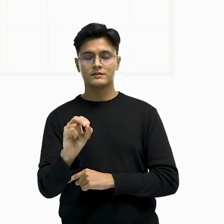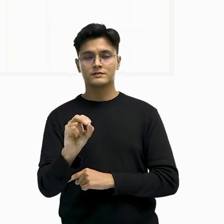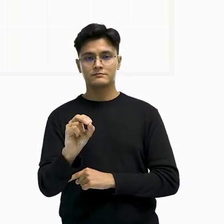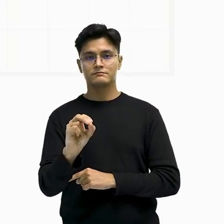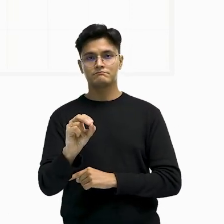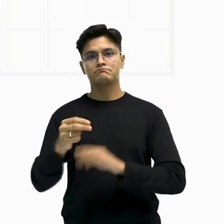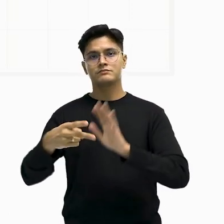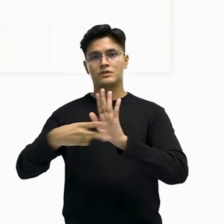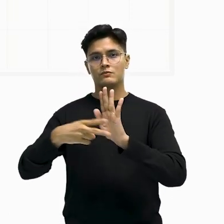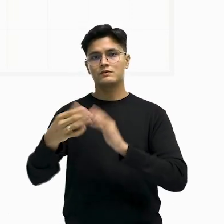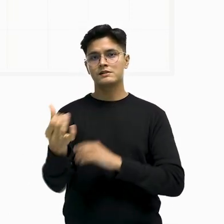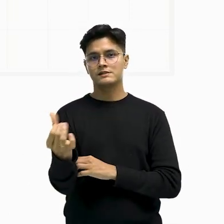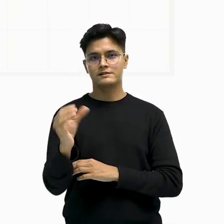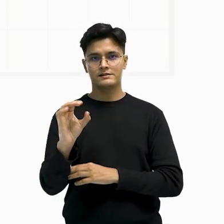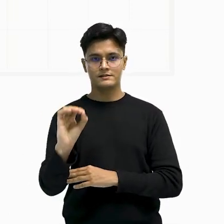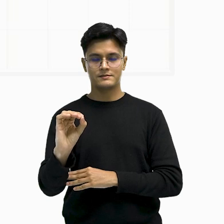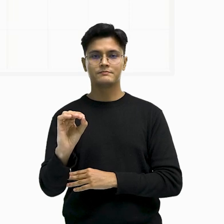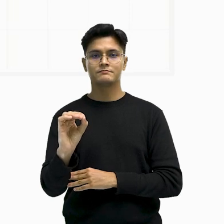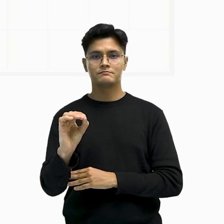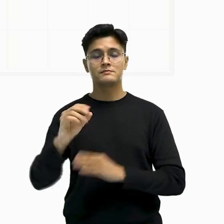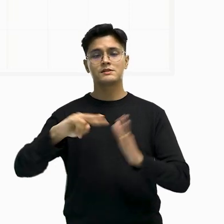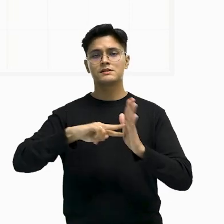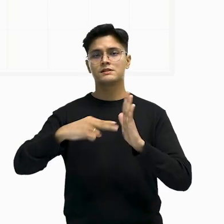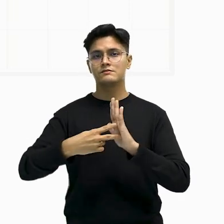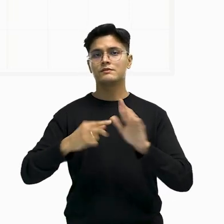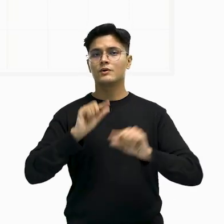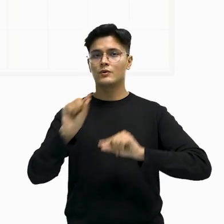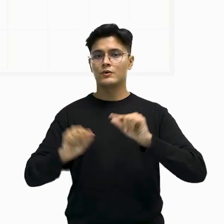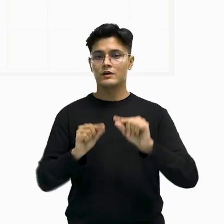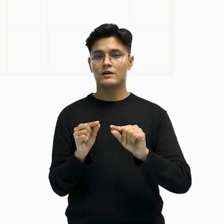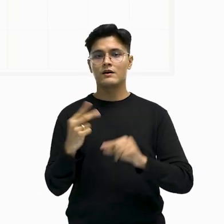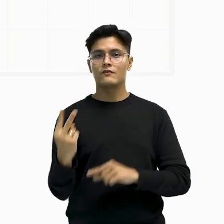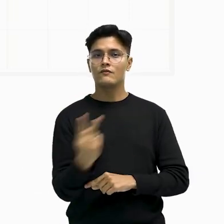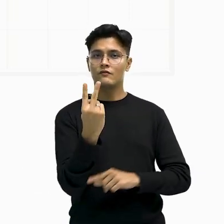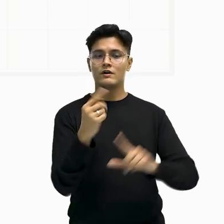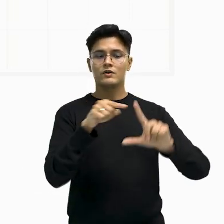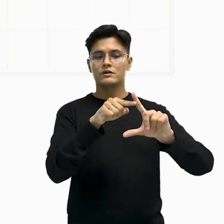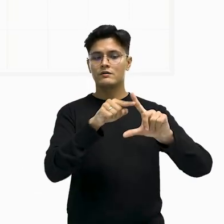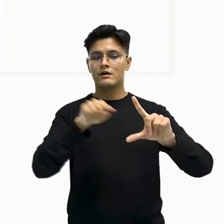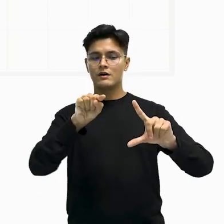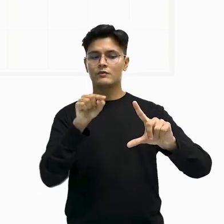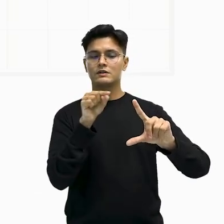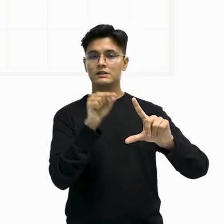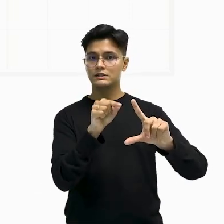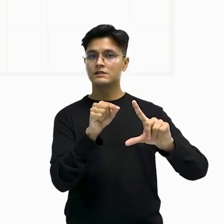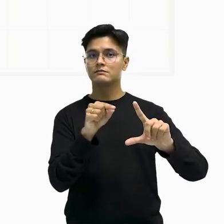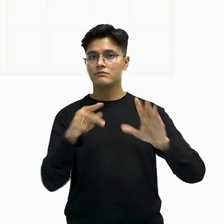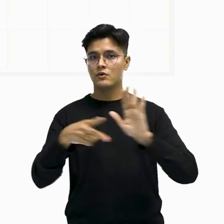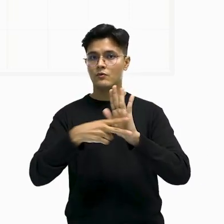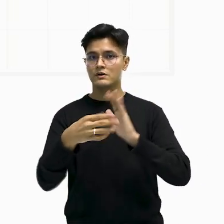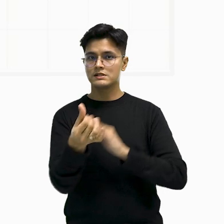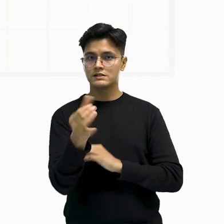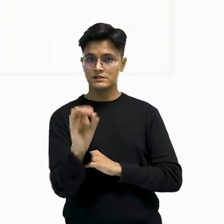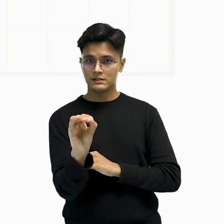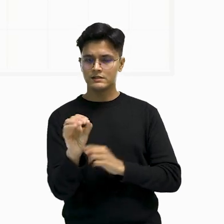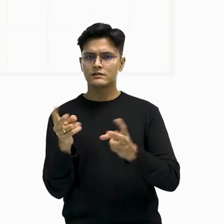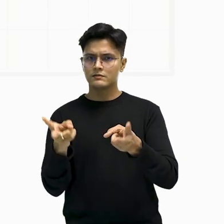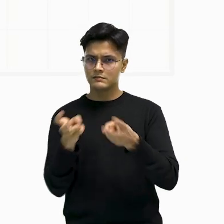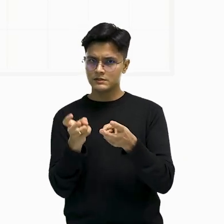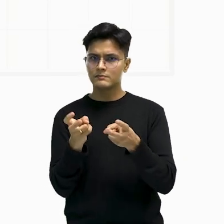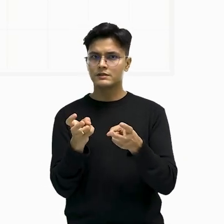eu vou ter 60. Ou seja, o valor desse ângulo aqui é igual a 60 graus. Perceberam?